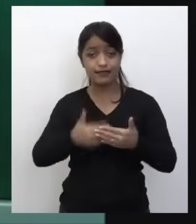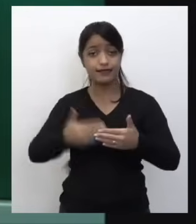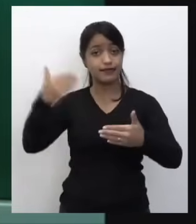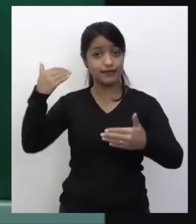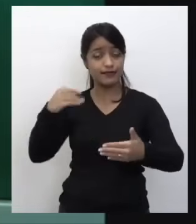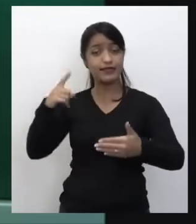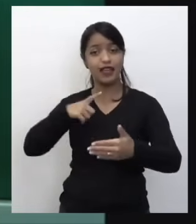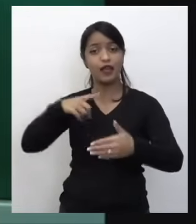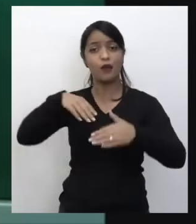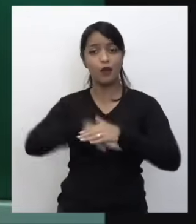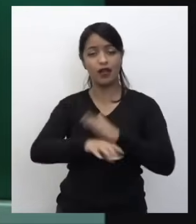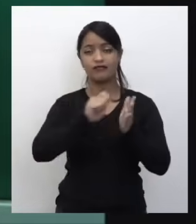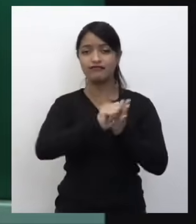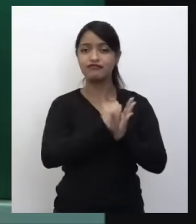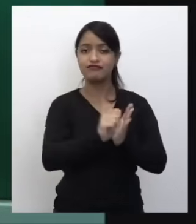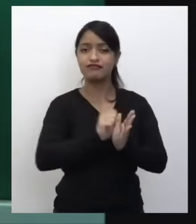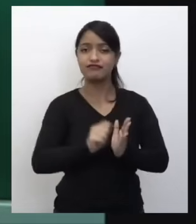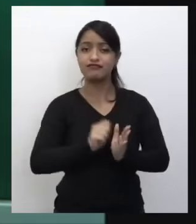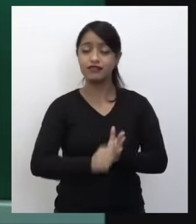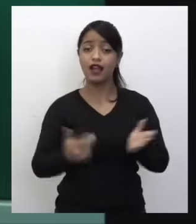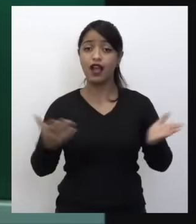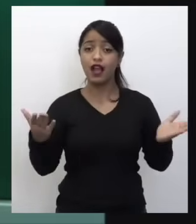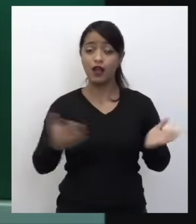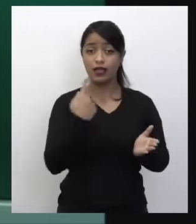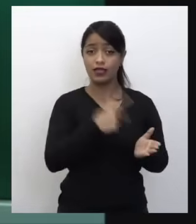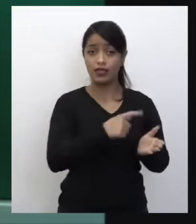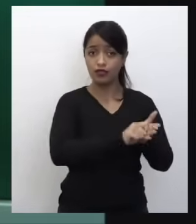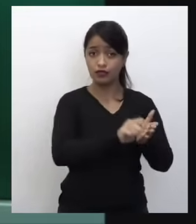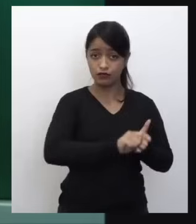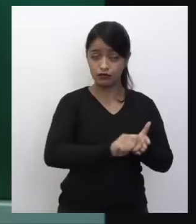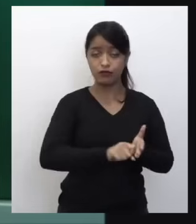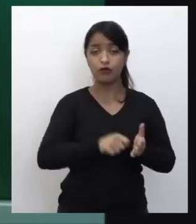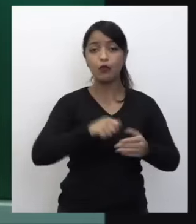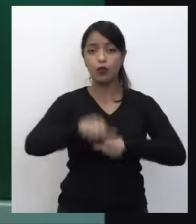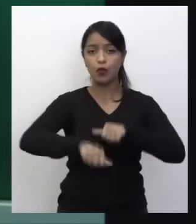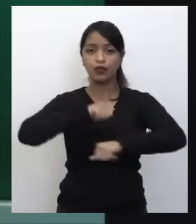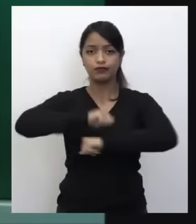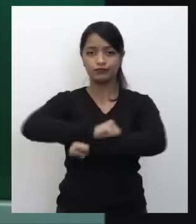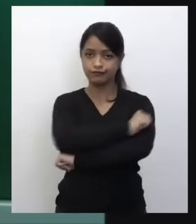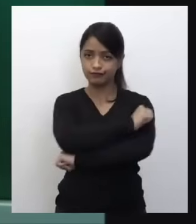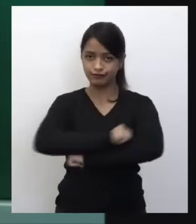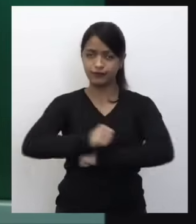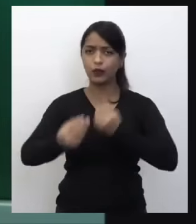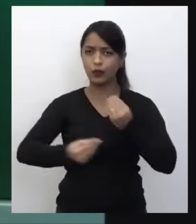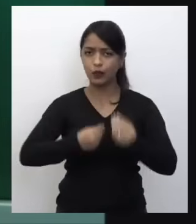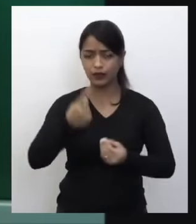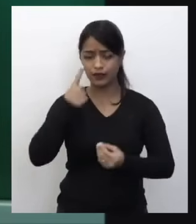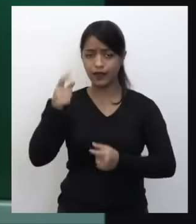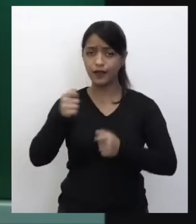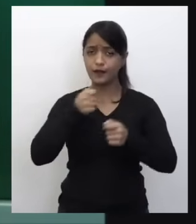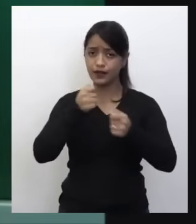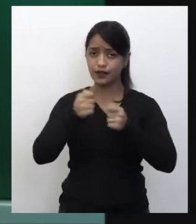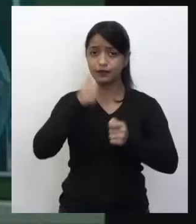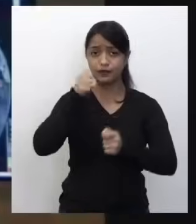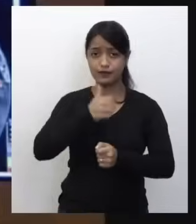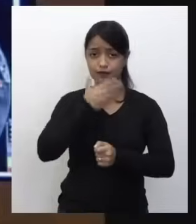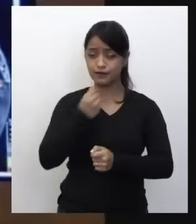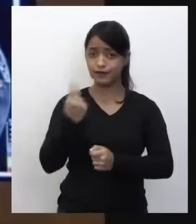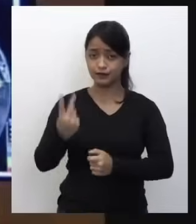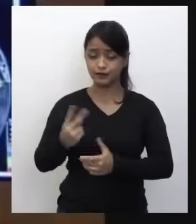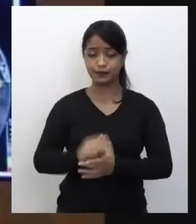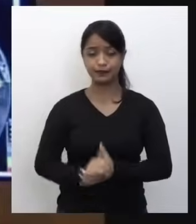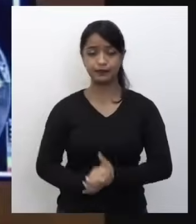conteúdo histórico está agora sendo digitalizado. Veja como na reportagem de Carla Vatier e Eri Carlos de Jesus.